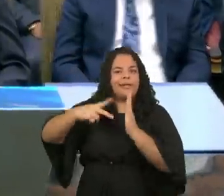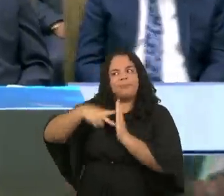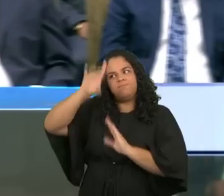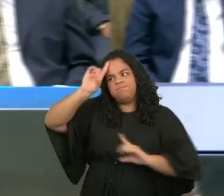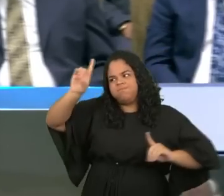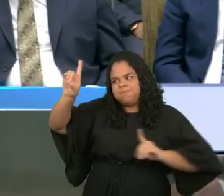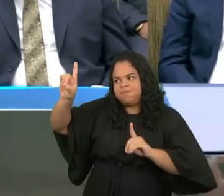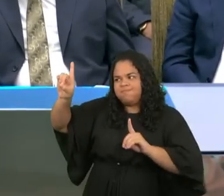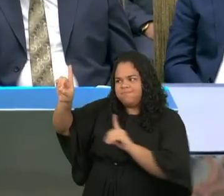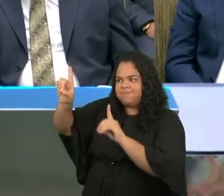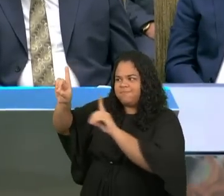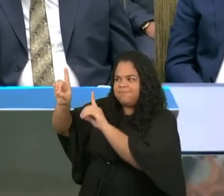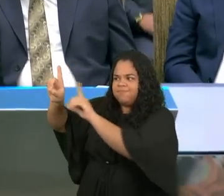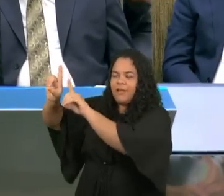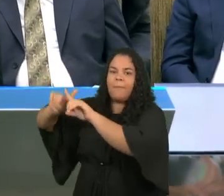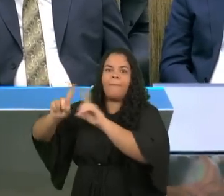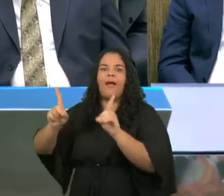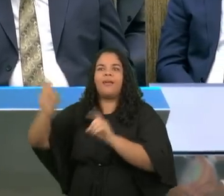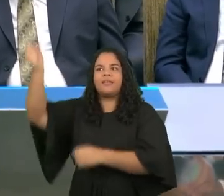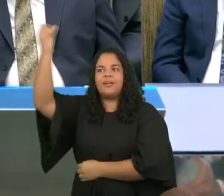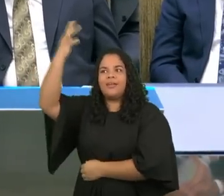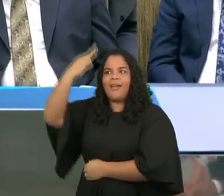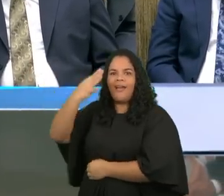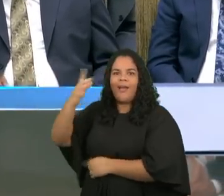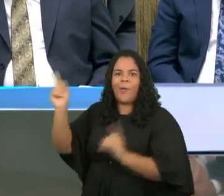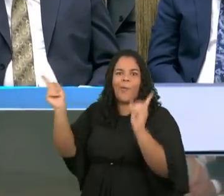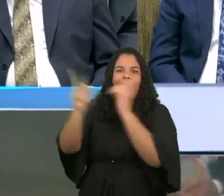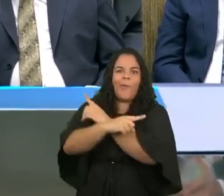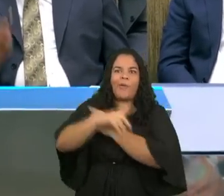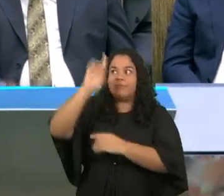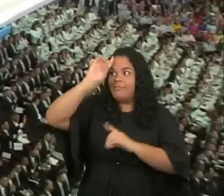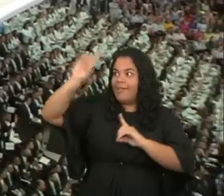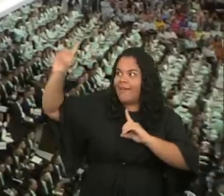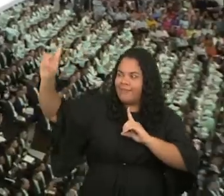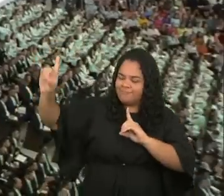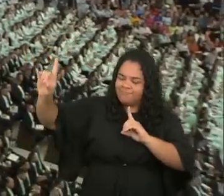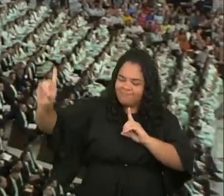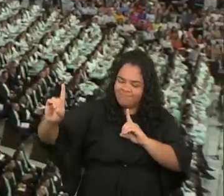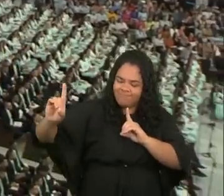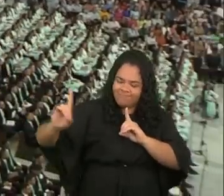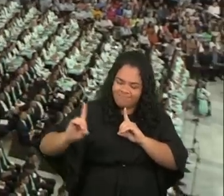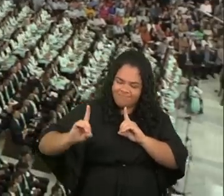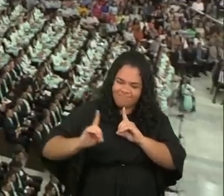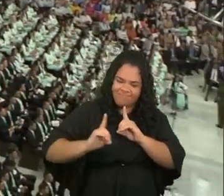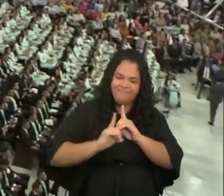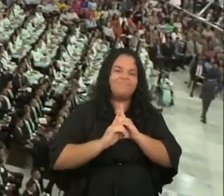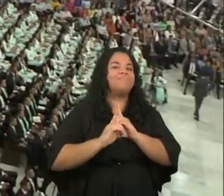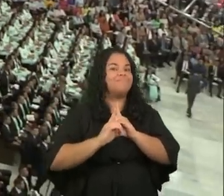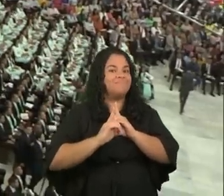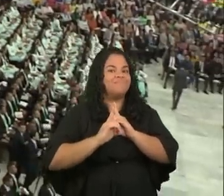Deus vindo ao encontro da gente. Quem entende isso, diga glória a Deus.